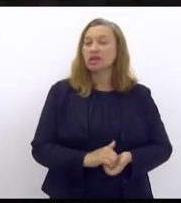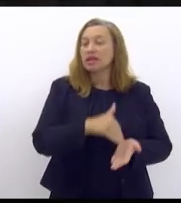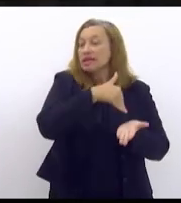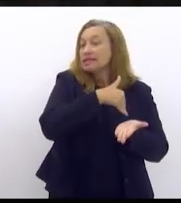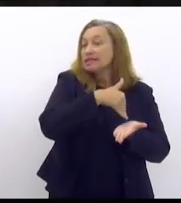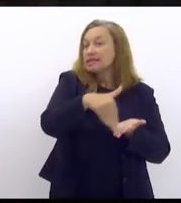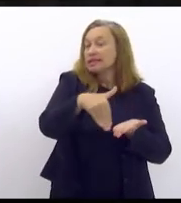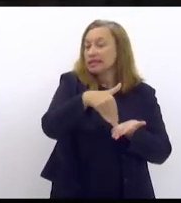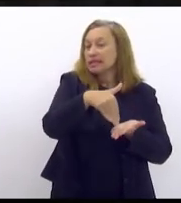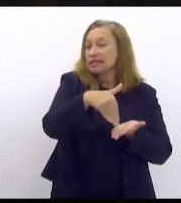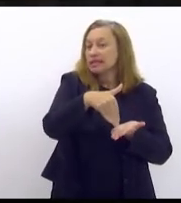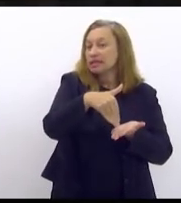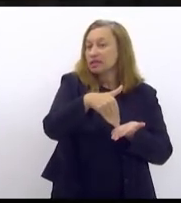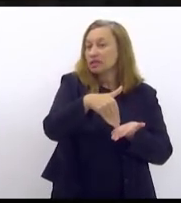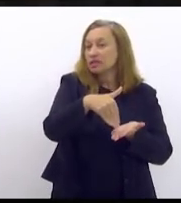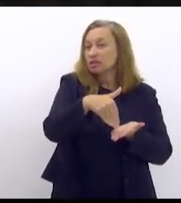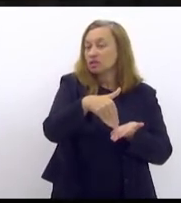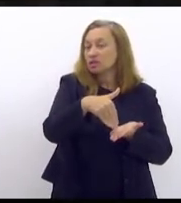Secretaria